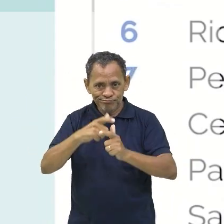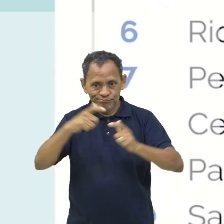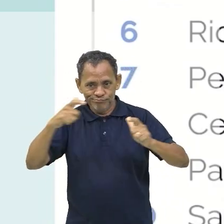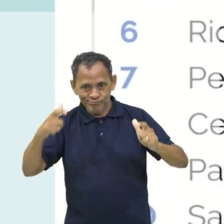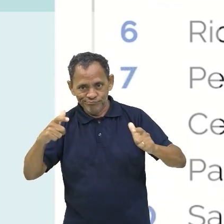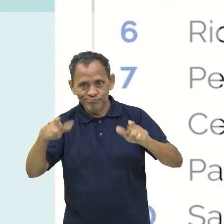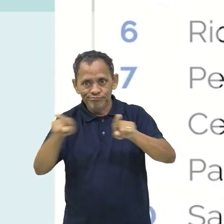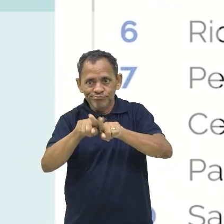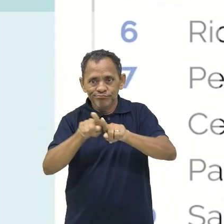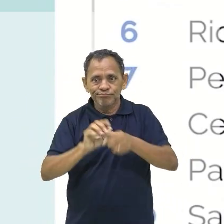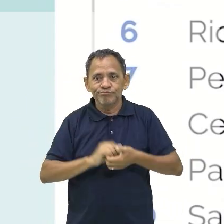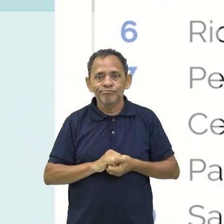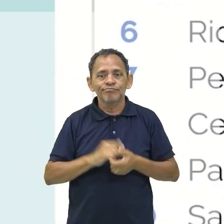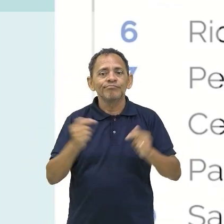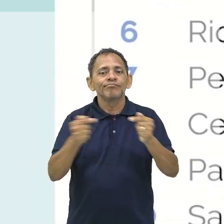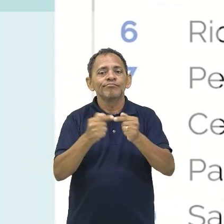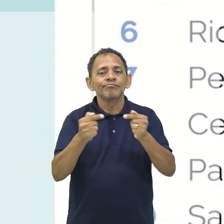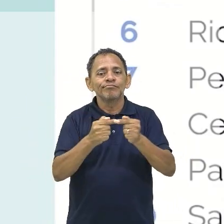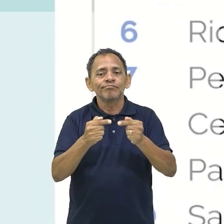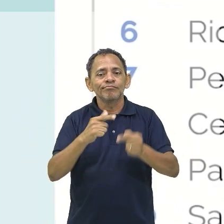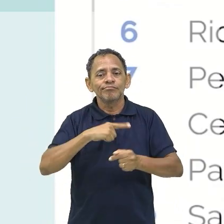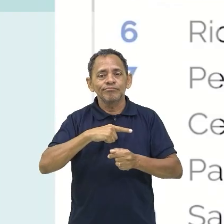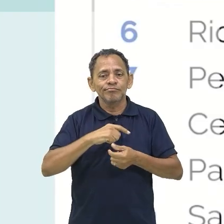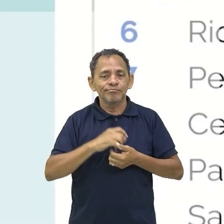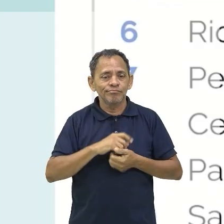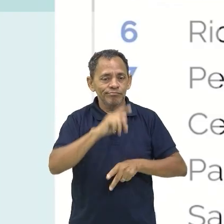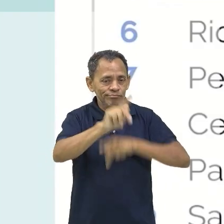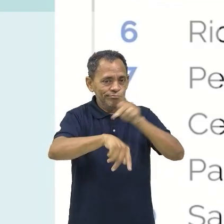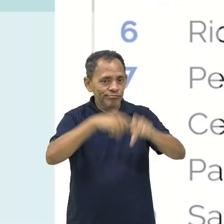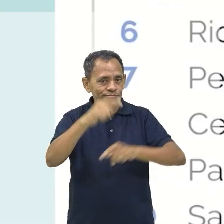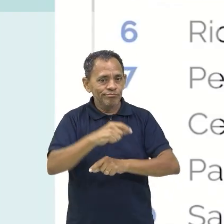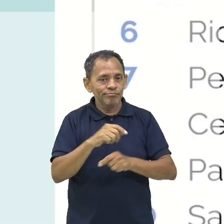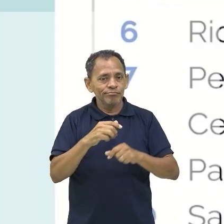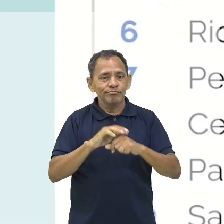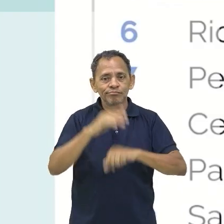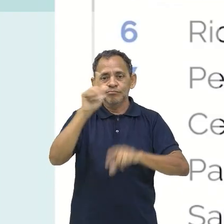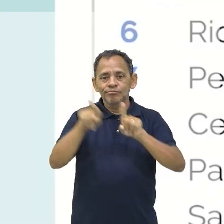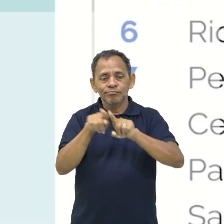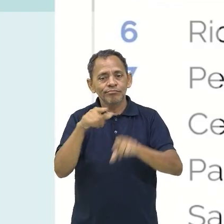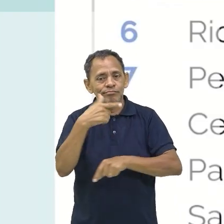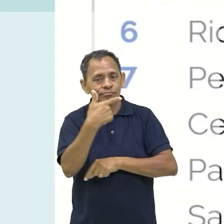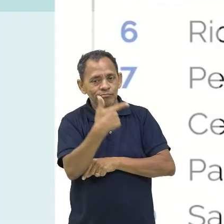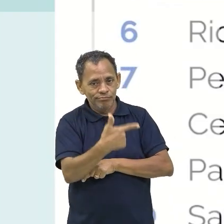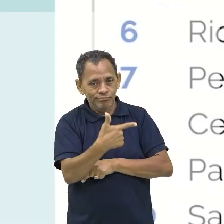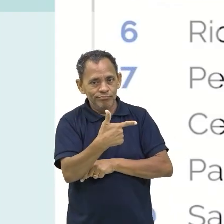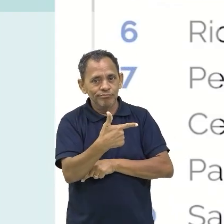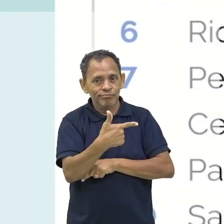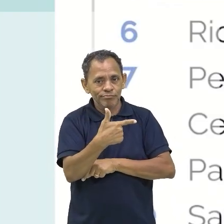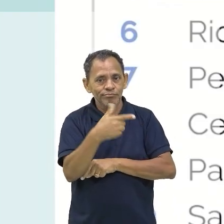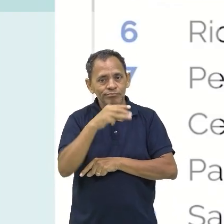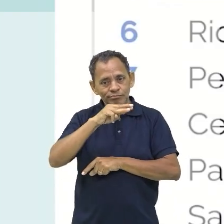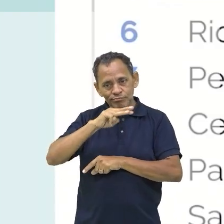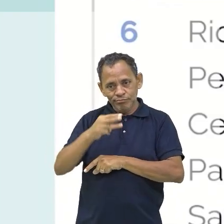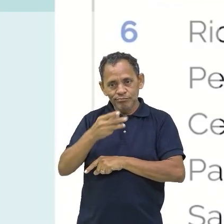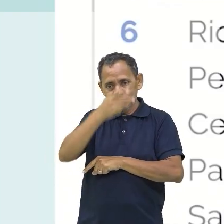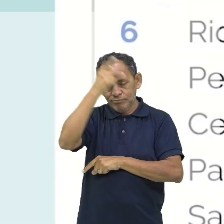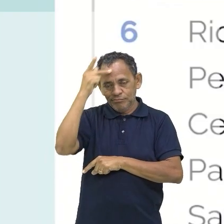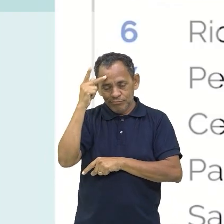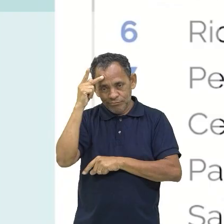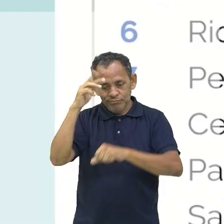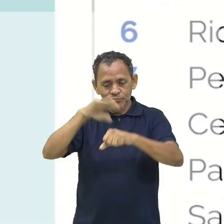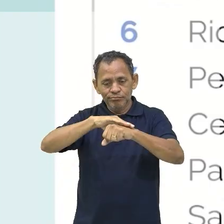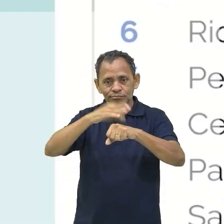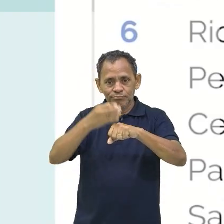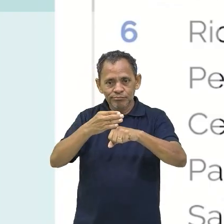De acordo com o censo, contava com uma população de um pouco mais de 2 milhões de habitantes. Itacoatiara, que é